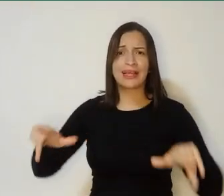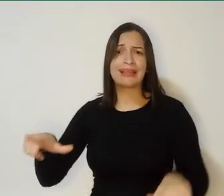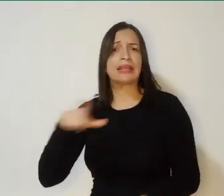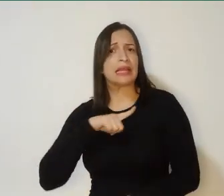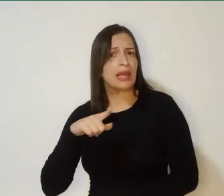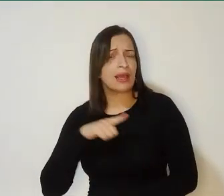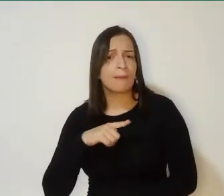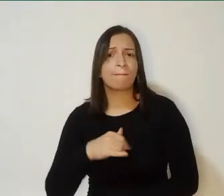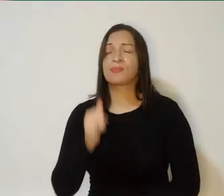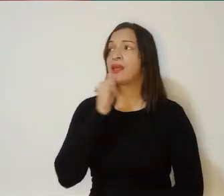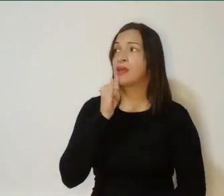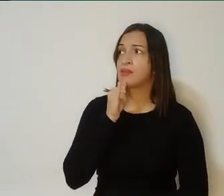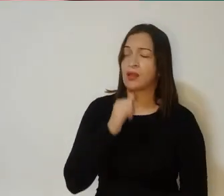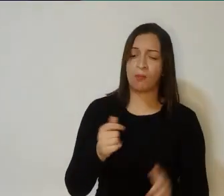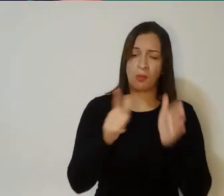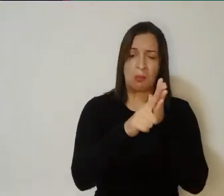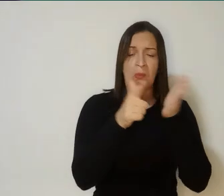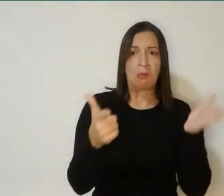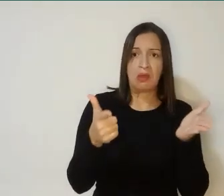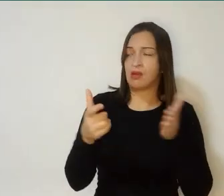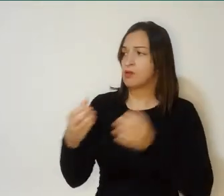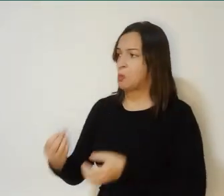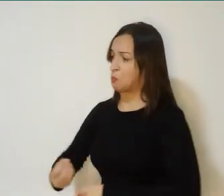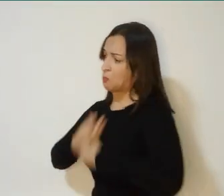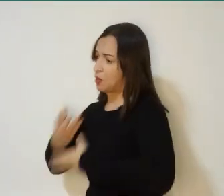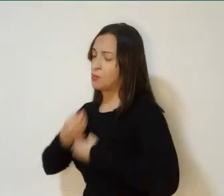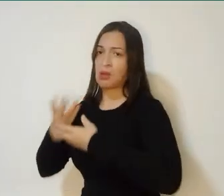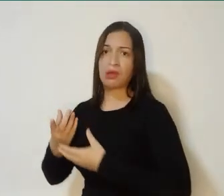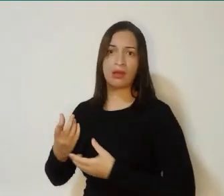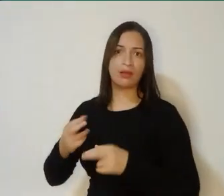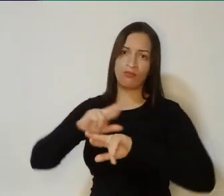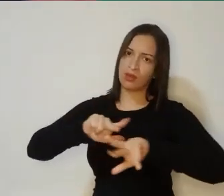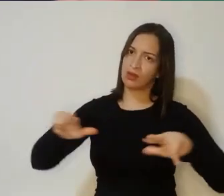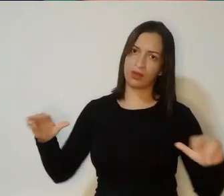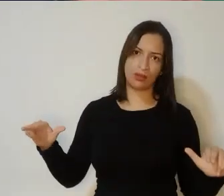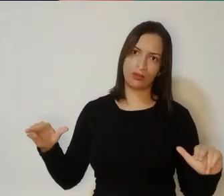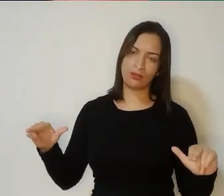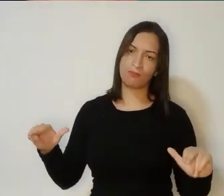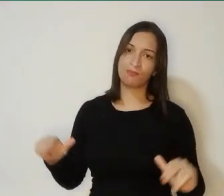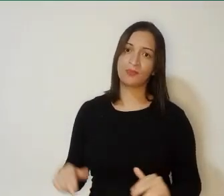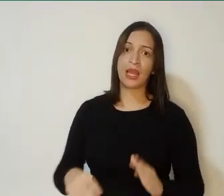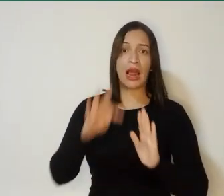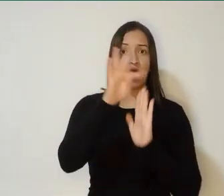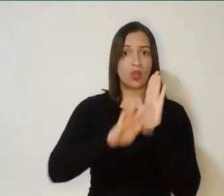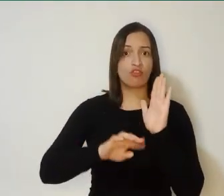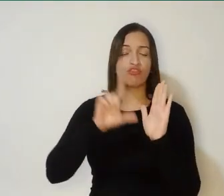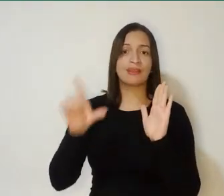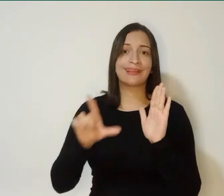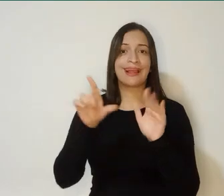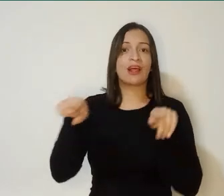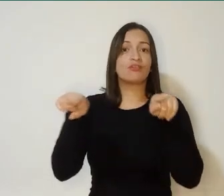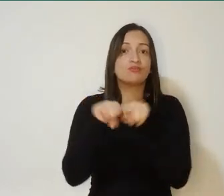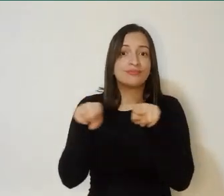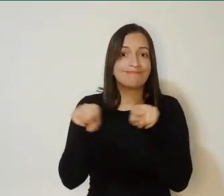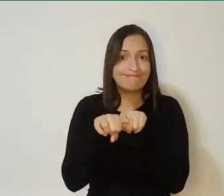textos diferentes, né? A gente tem uma notícia de jornal e um poema, e eles não são a mesma coisa. Um texto literário, a gente tem que